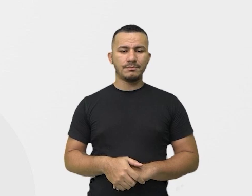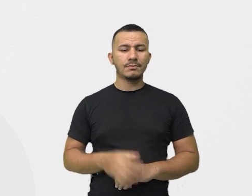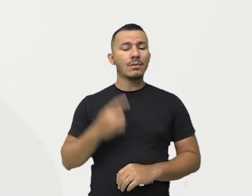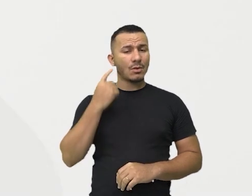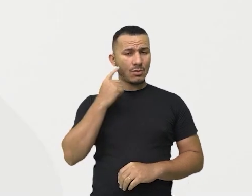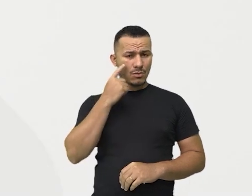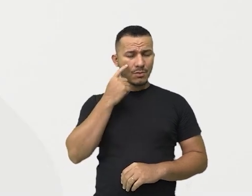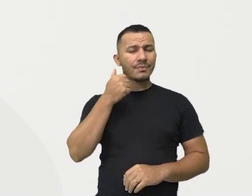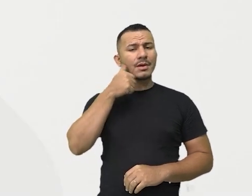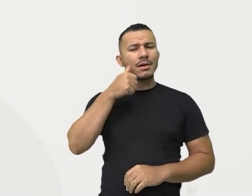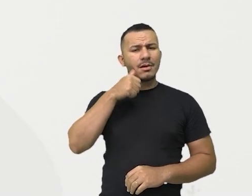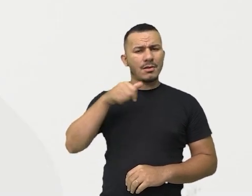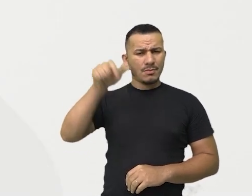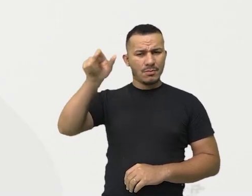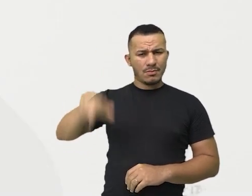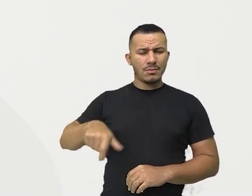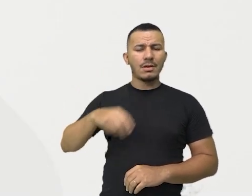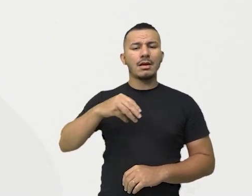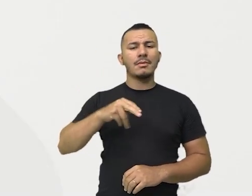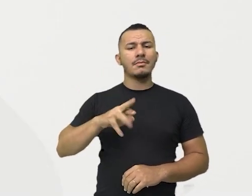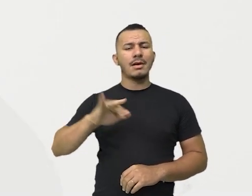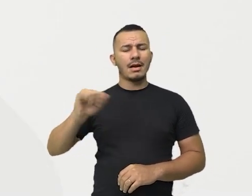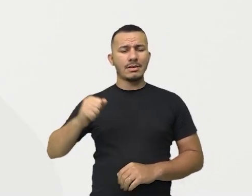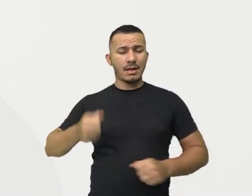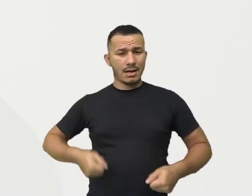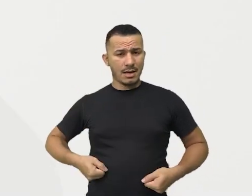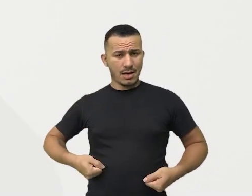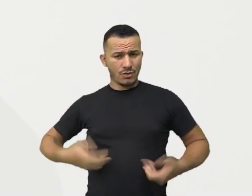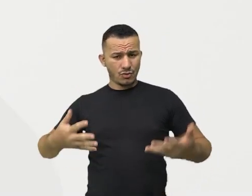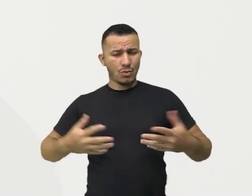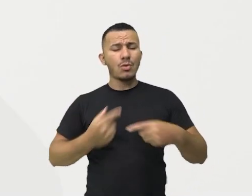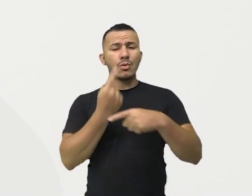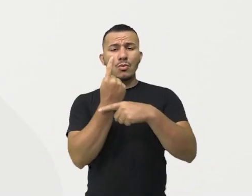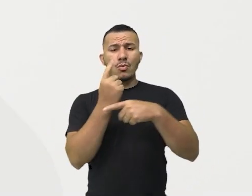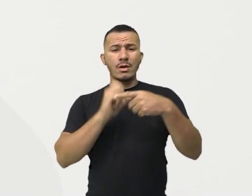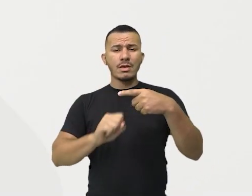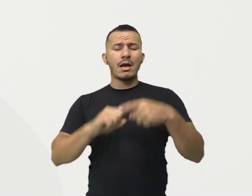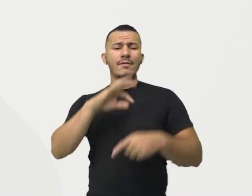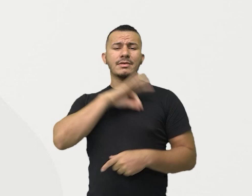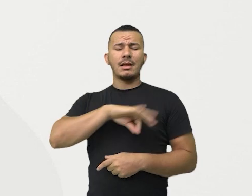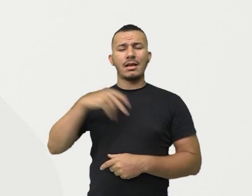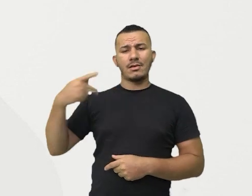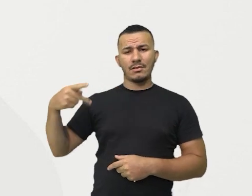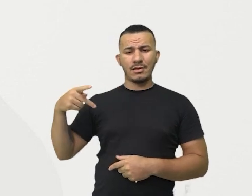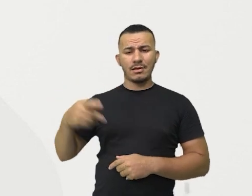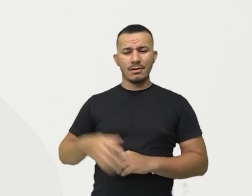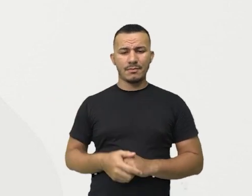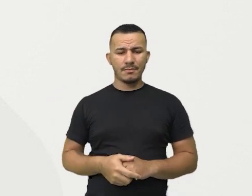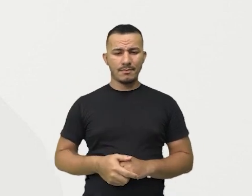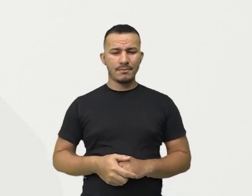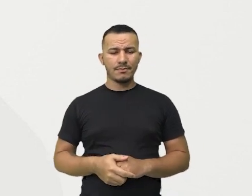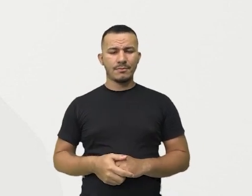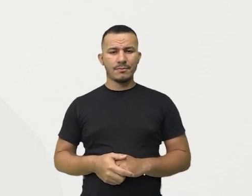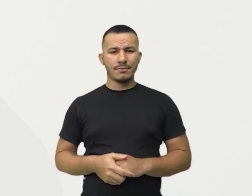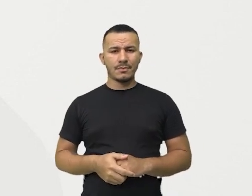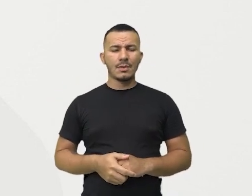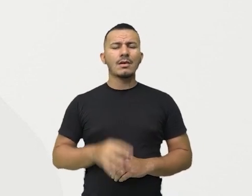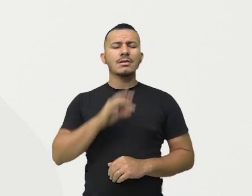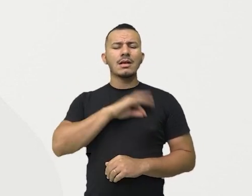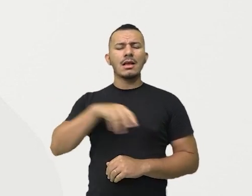Márcia gastou 1/8 do seu salário, pessoal. 1/8 de quanto? 1/8 do seu salário